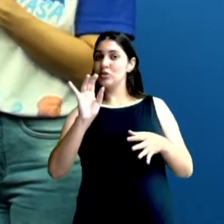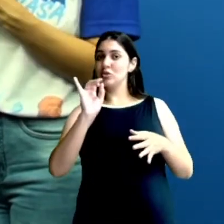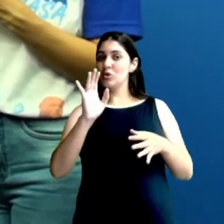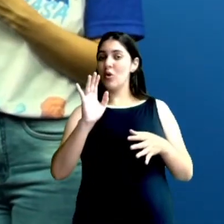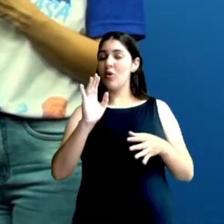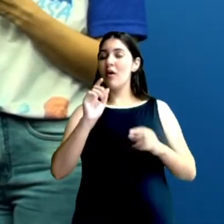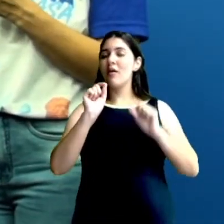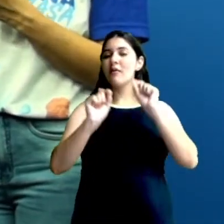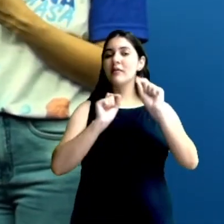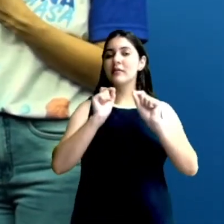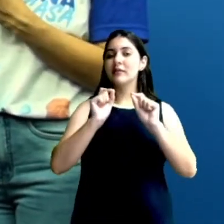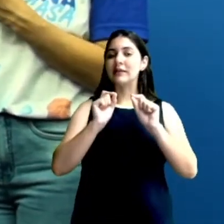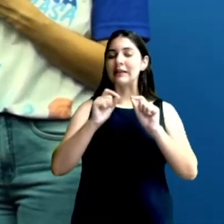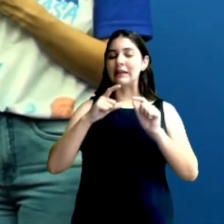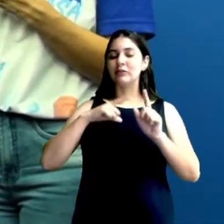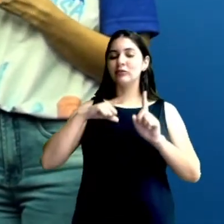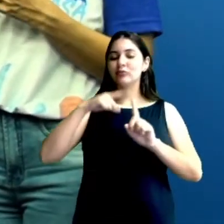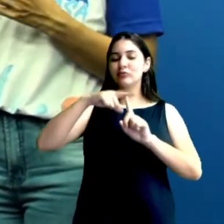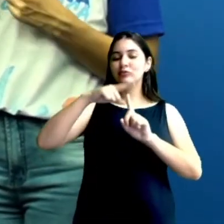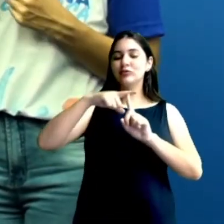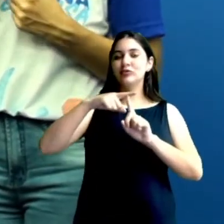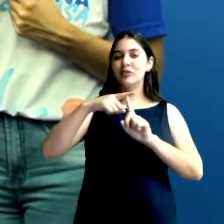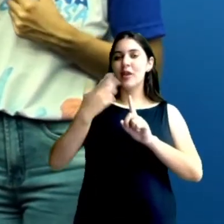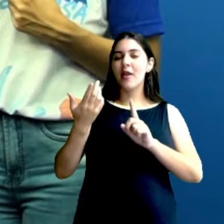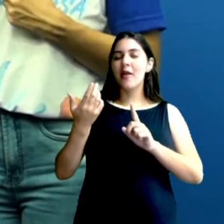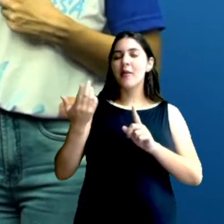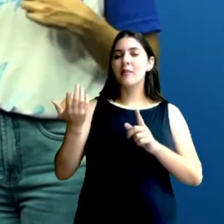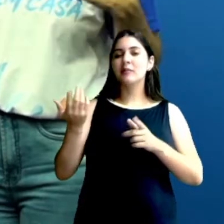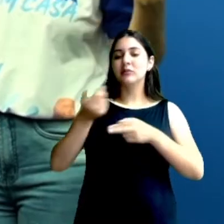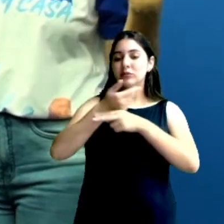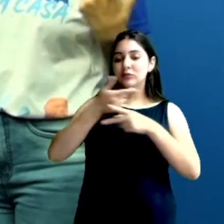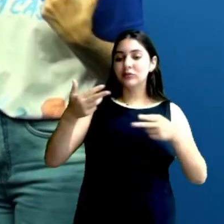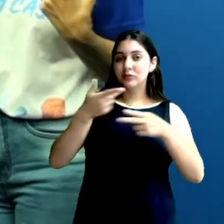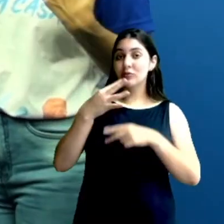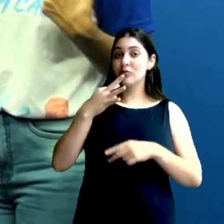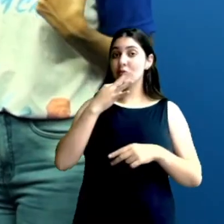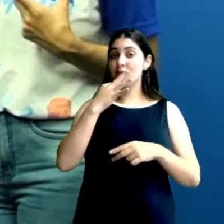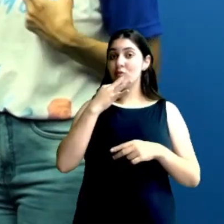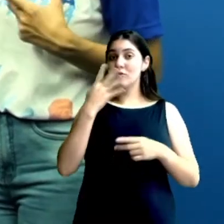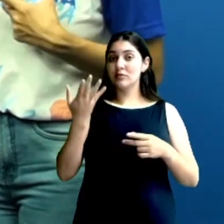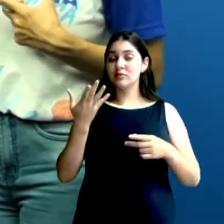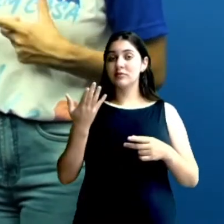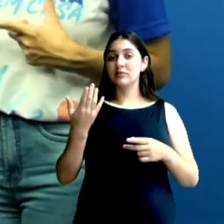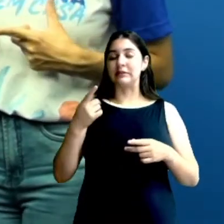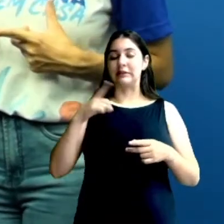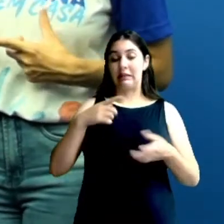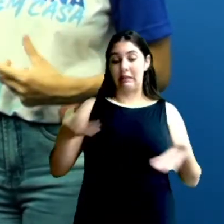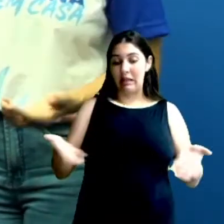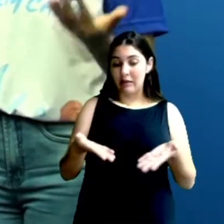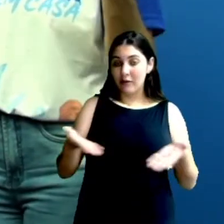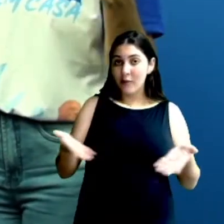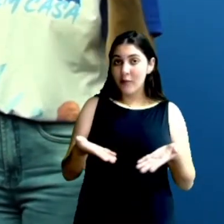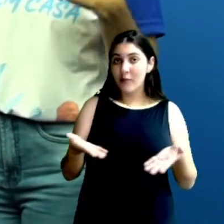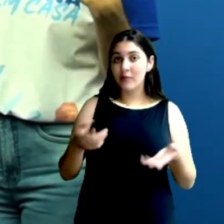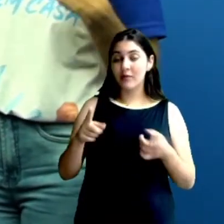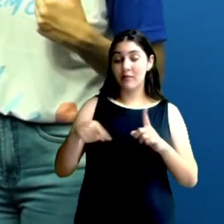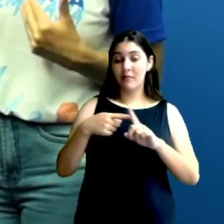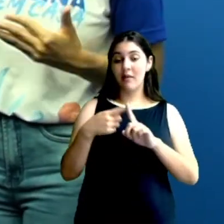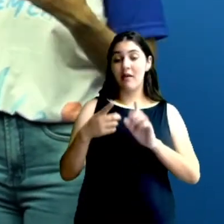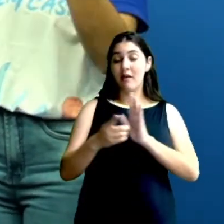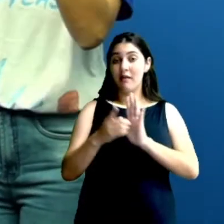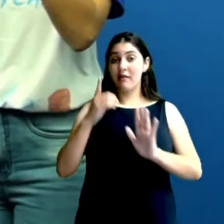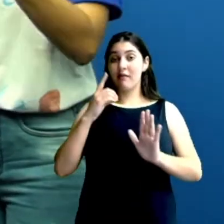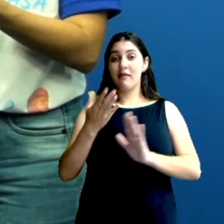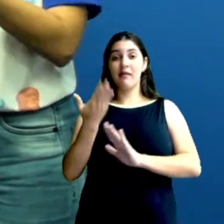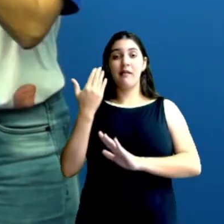a essas ferramentas, esses artefatos que nós conhecemos na contemporaneidade, não. Ela vem muito